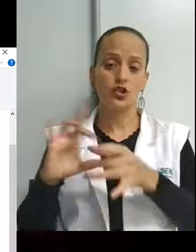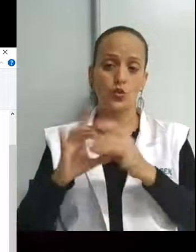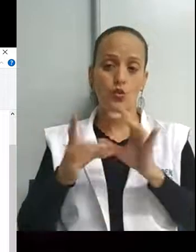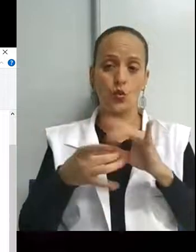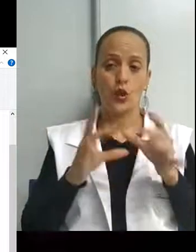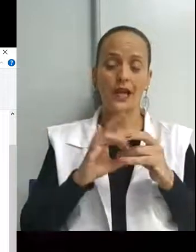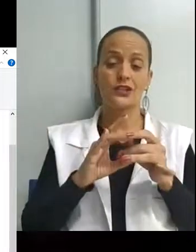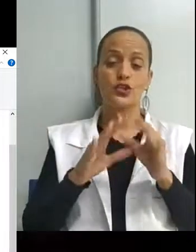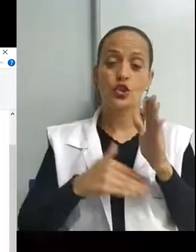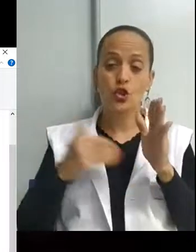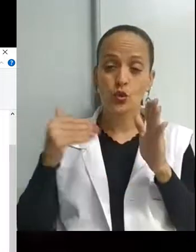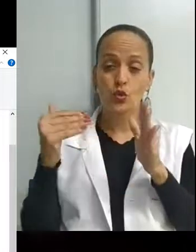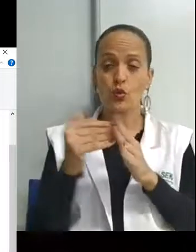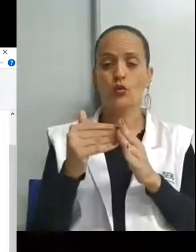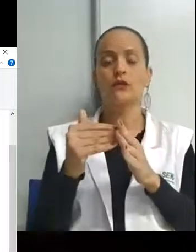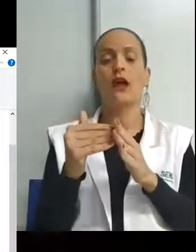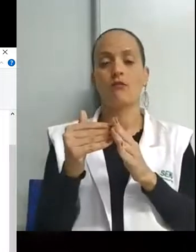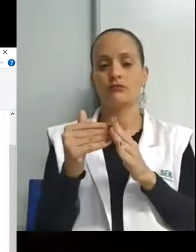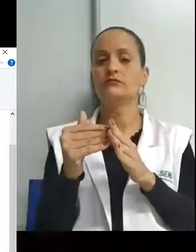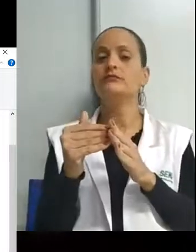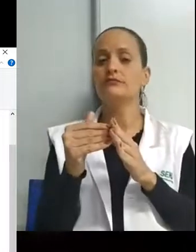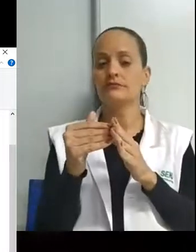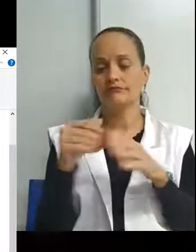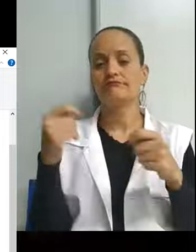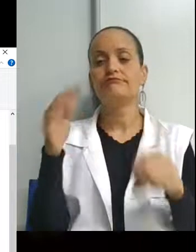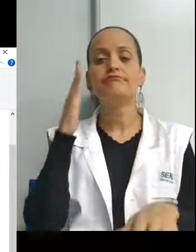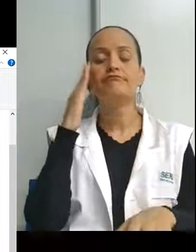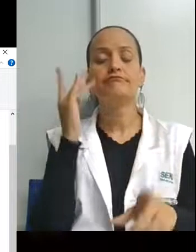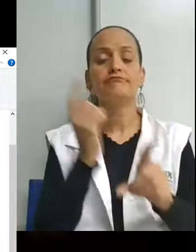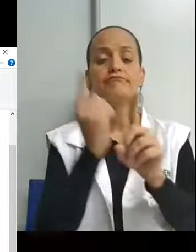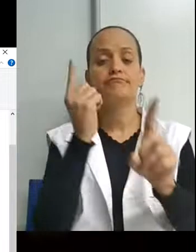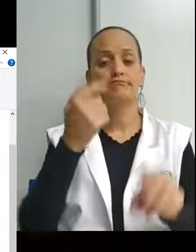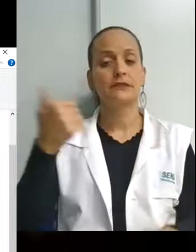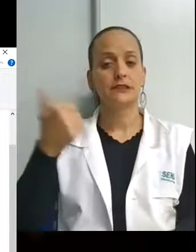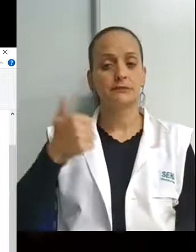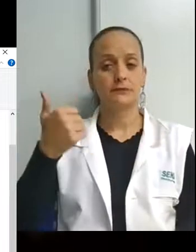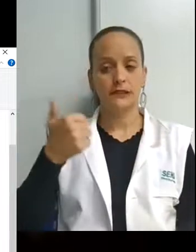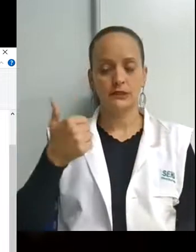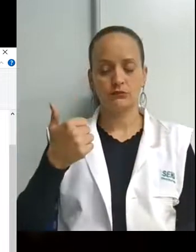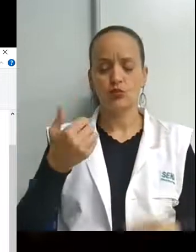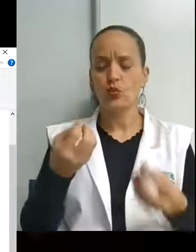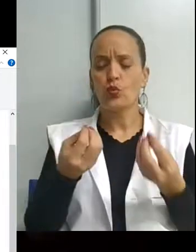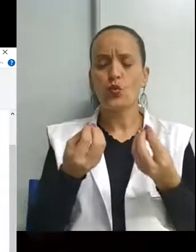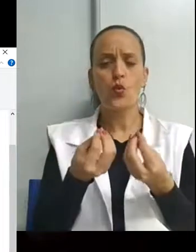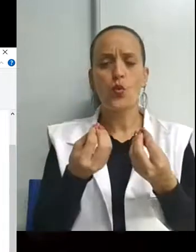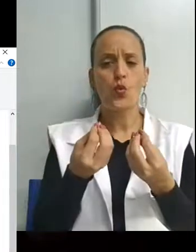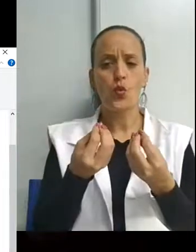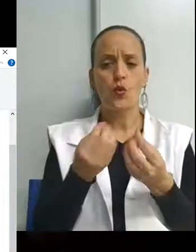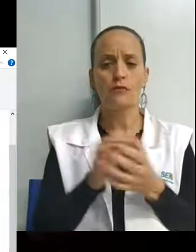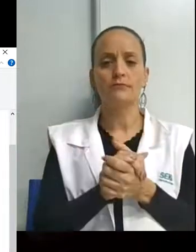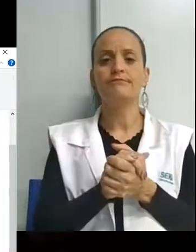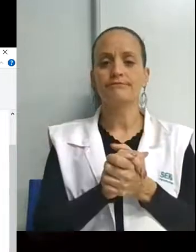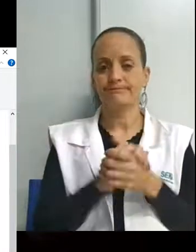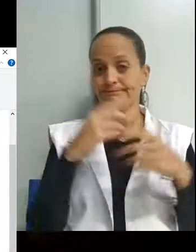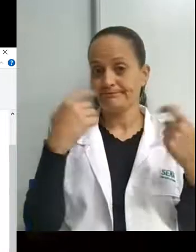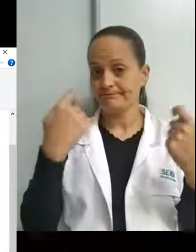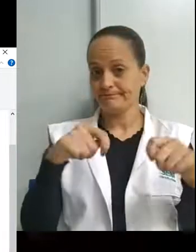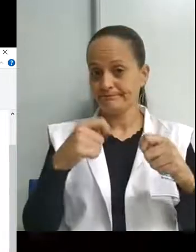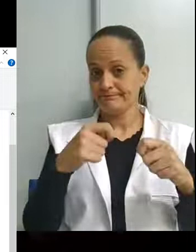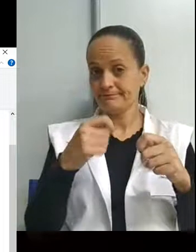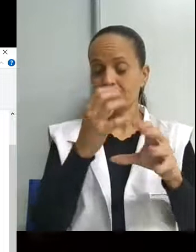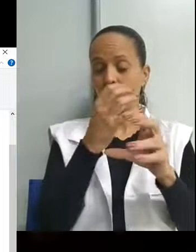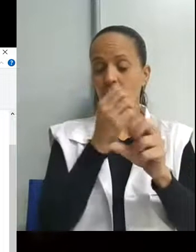que vai circular para poder alimentar quem? Só essa casa, certo? Como que a gente faz isso? A gente calcula a corrente,